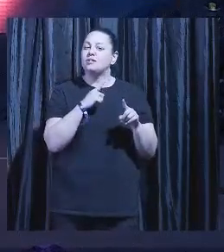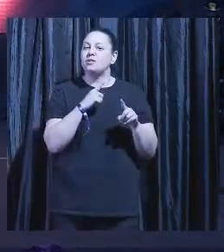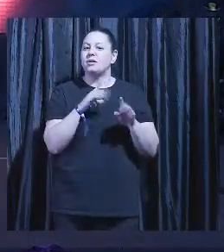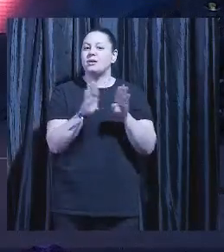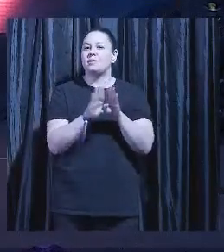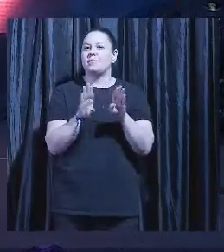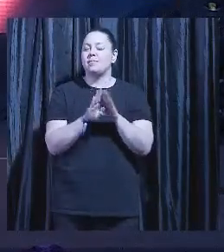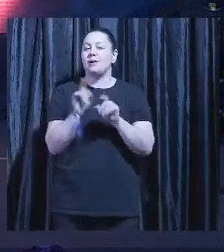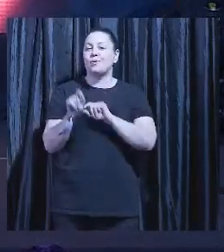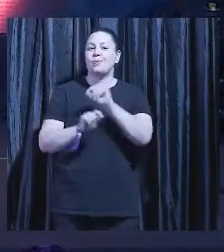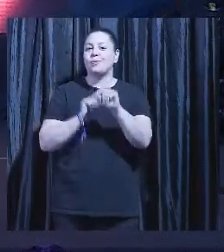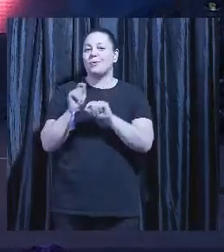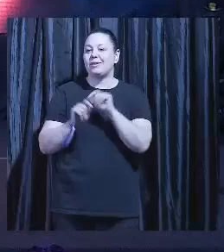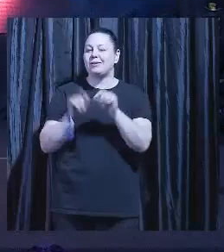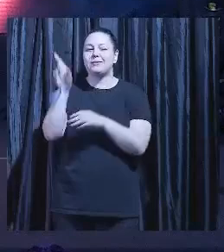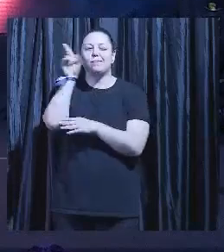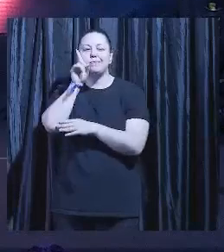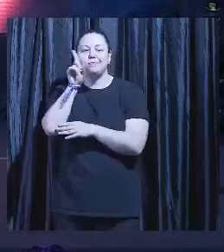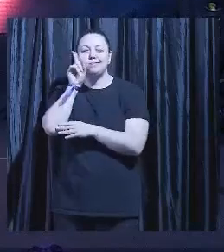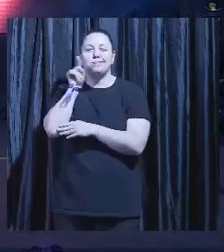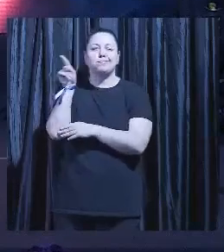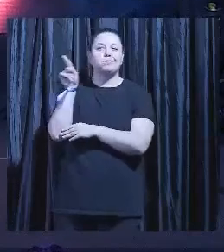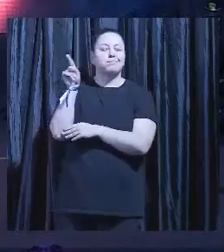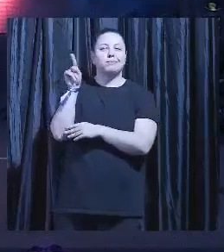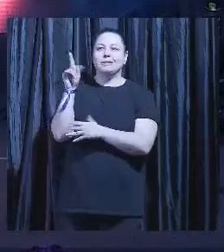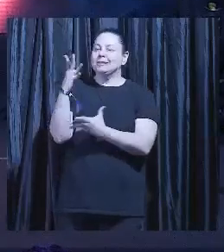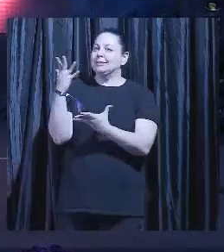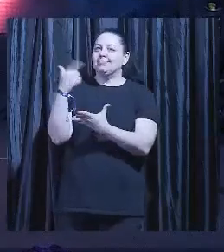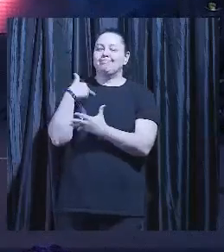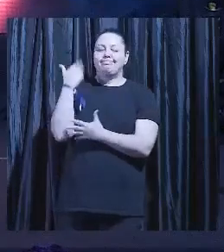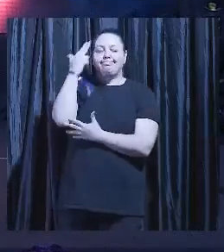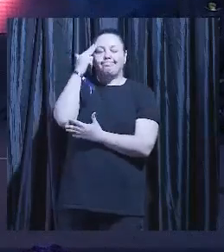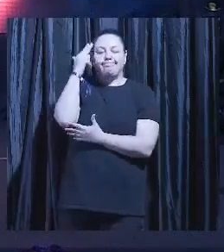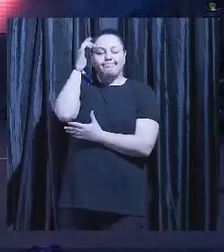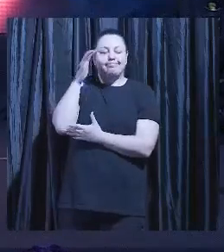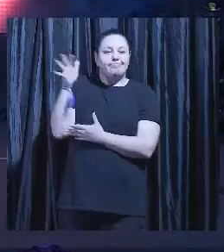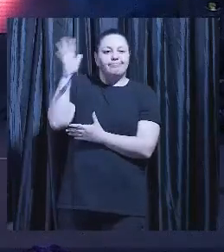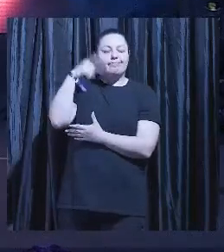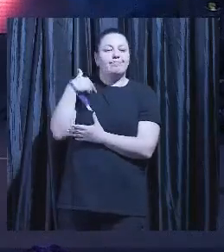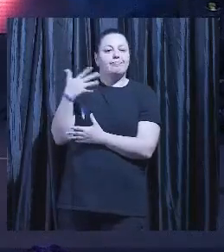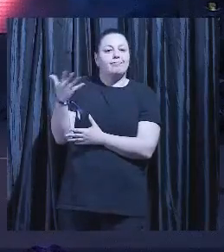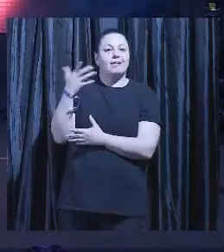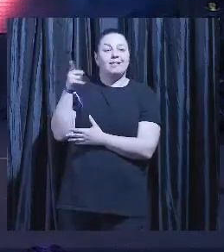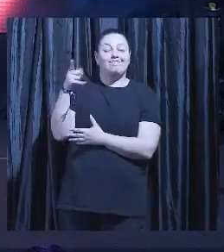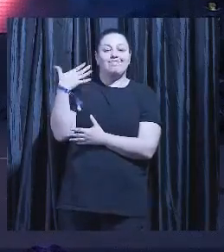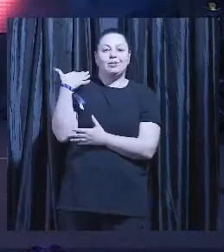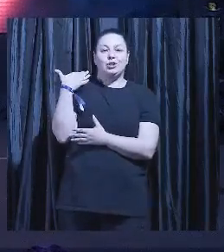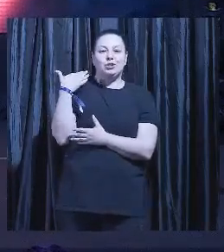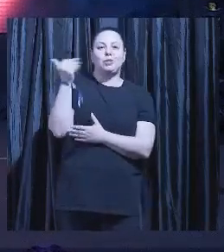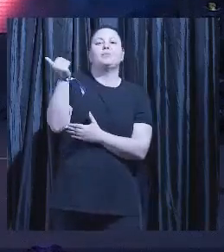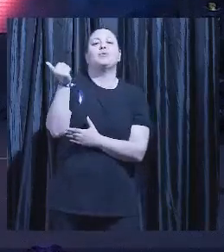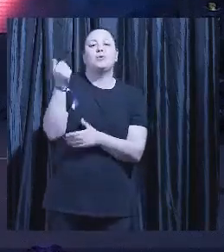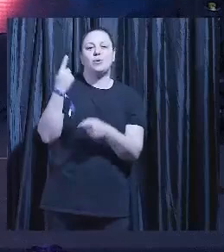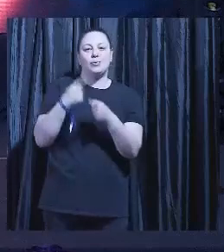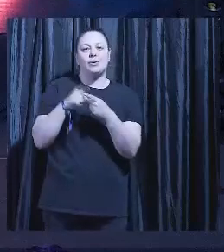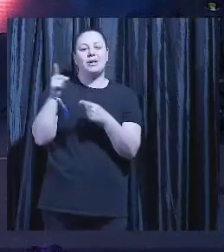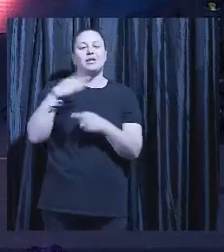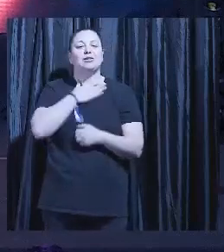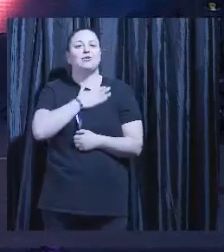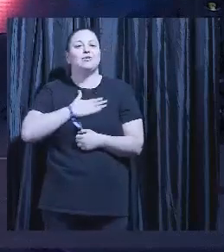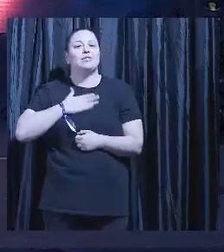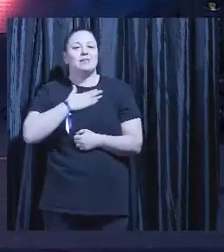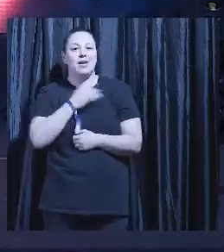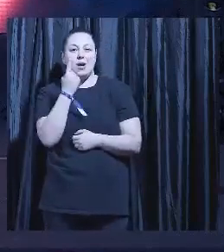companhia americana, dessas que eu sonhava de Oscar desde pequena, me chamou porque eles tinham gostado de um